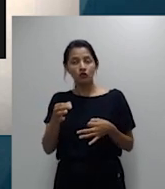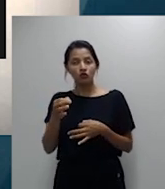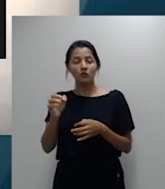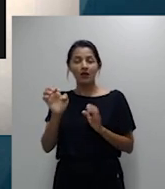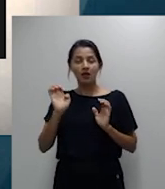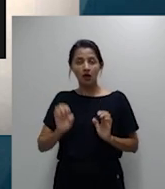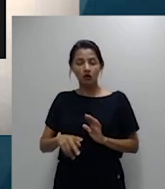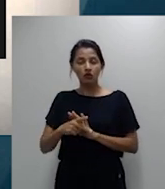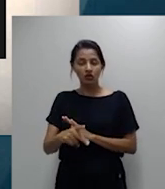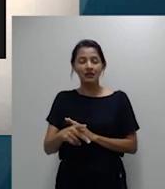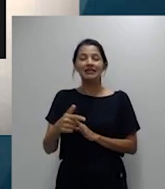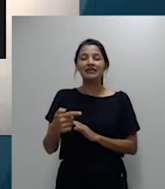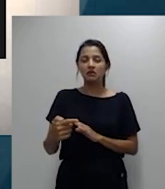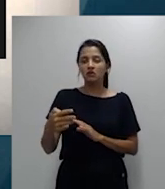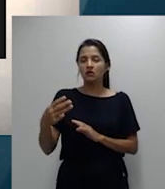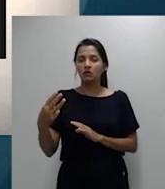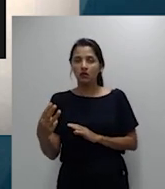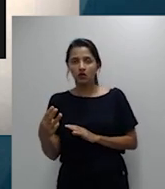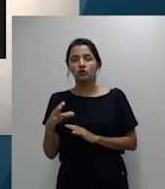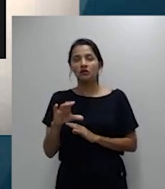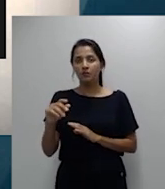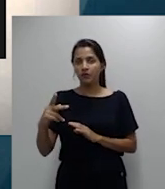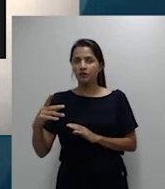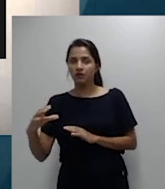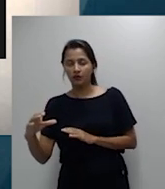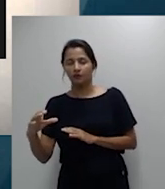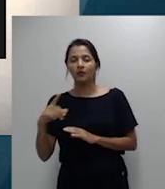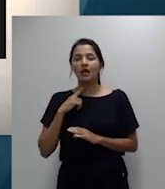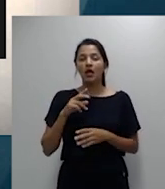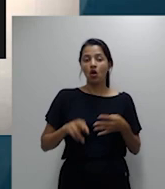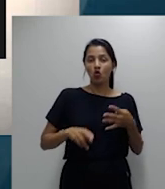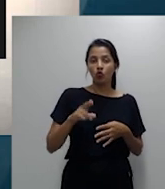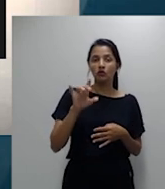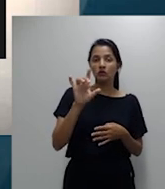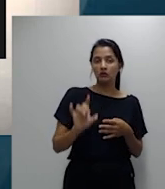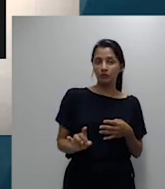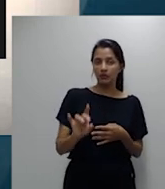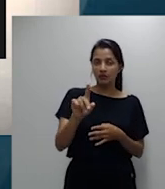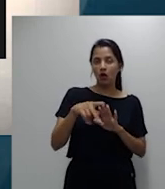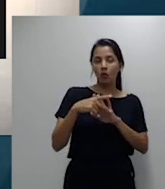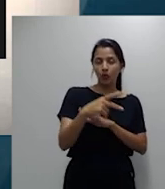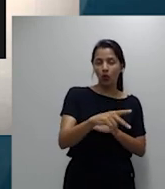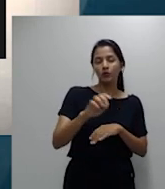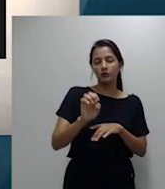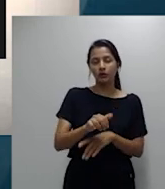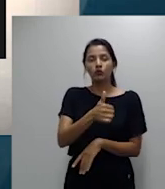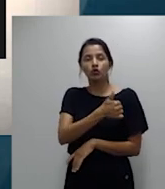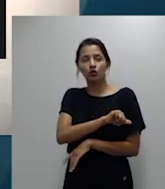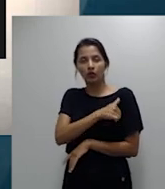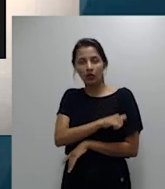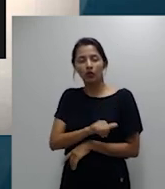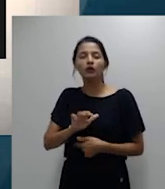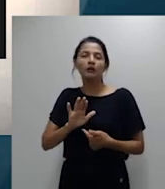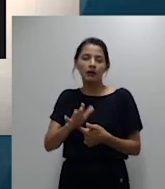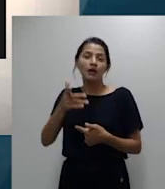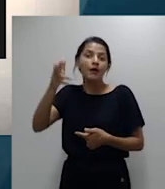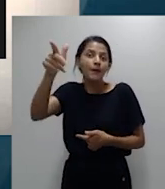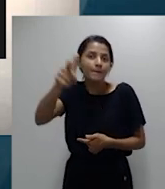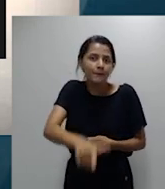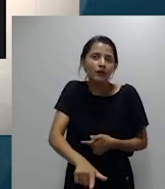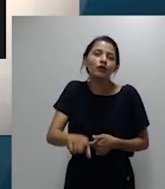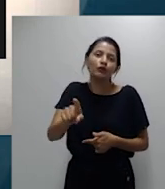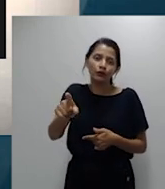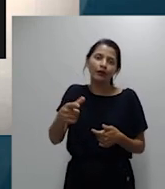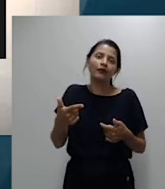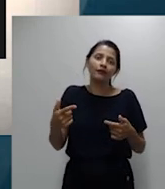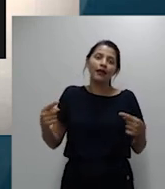73 e o recurso especial em recurso do Estado do Rio de Janeiro também dica então repetindo relação